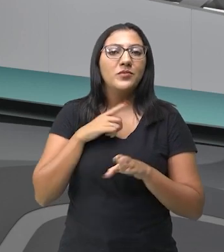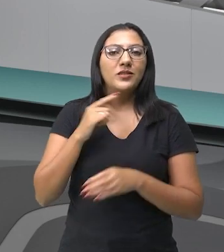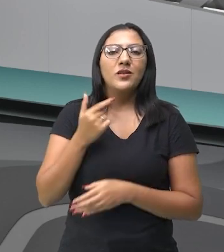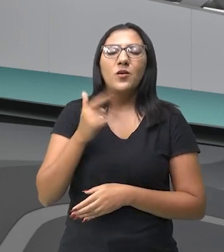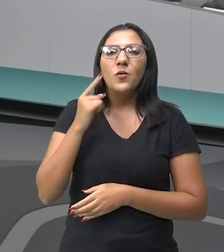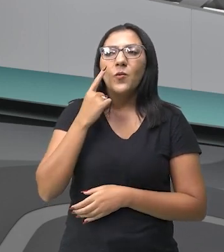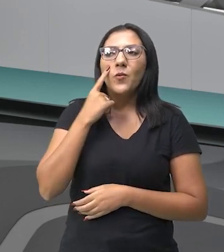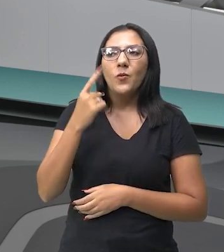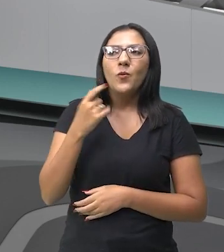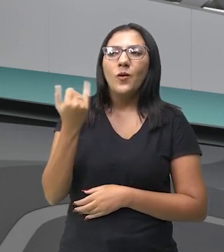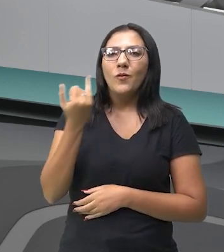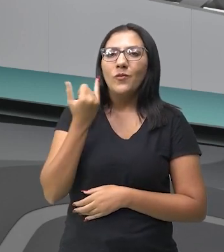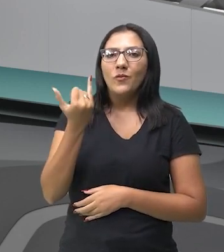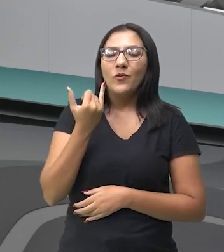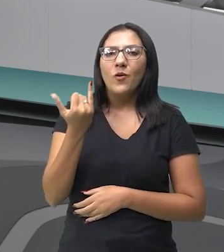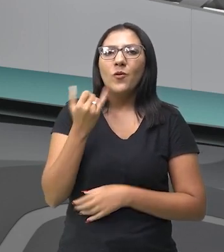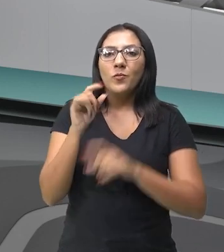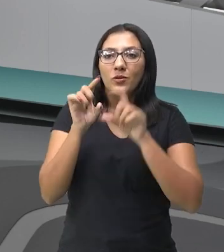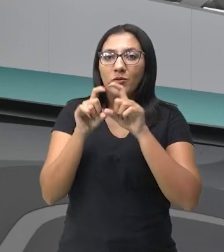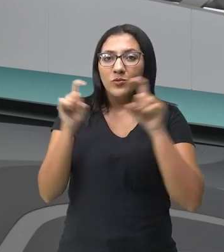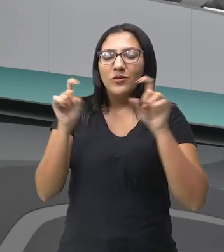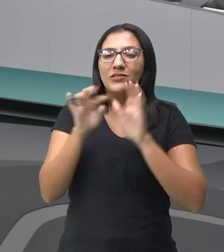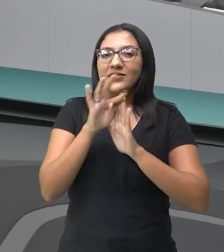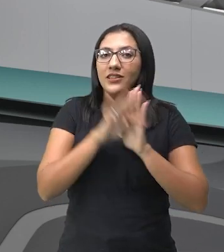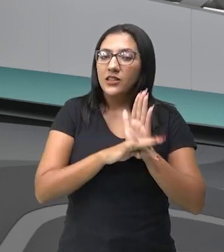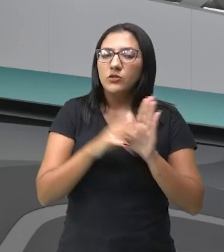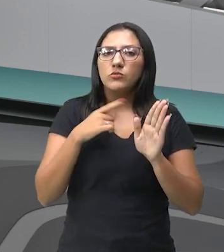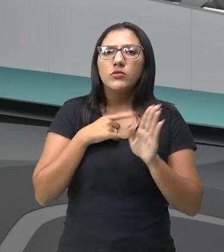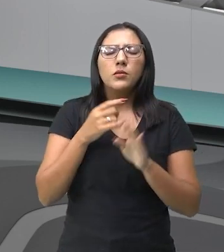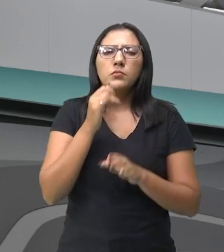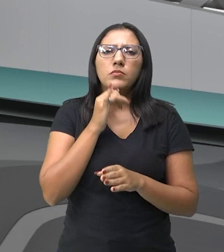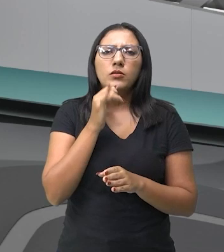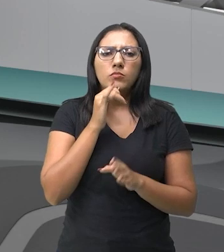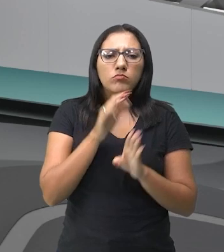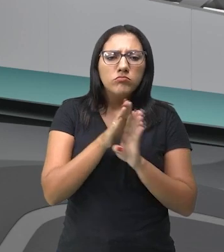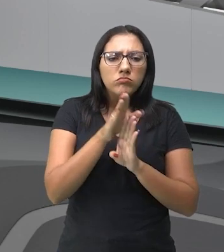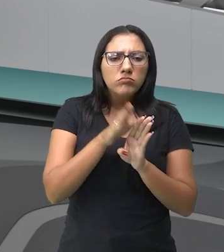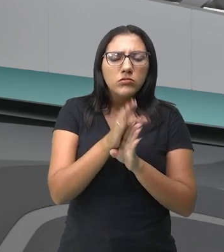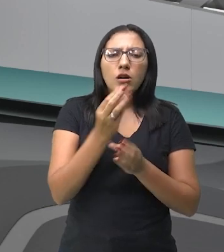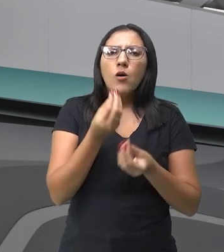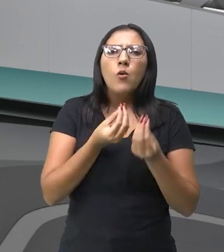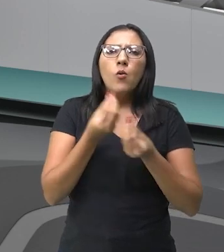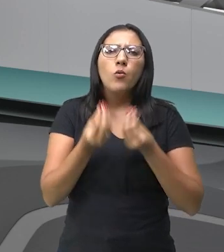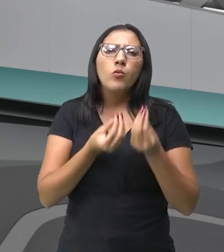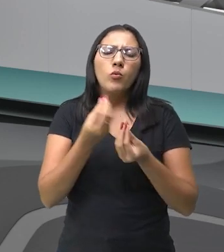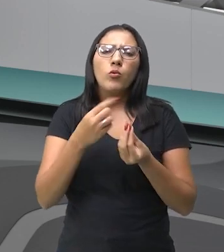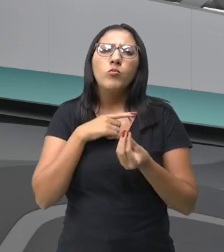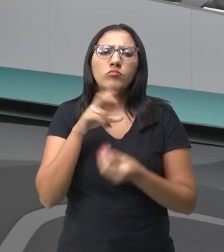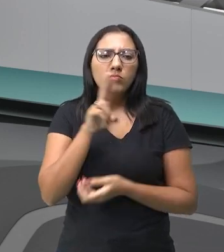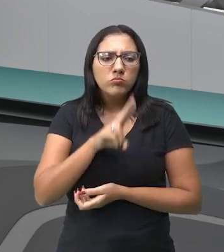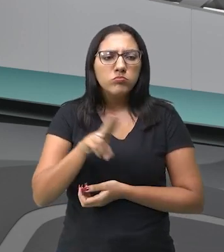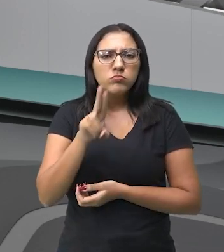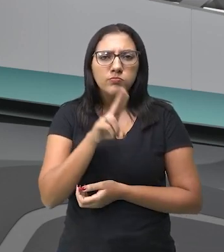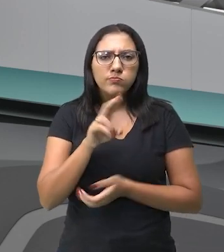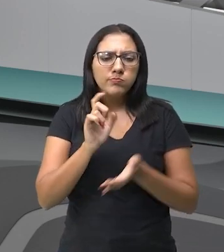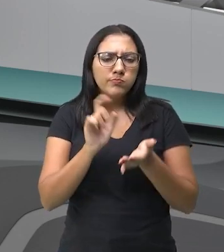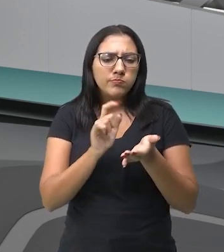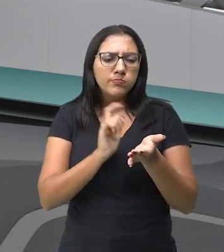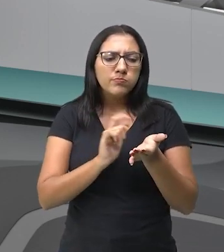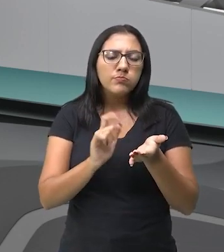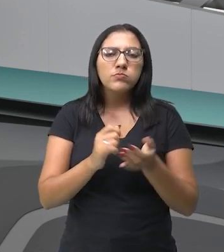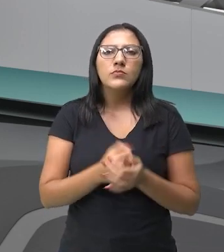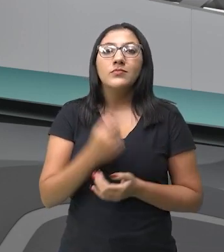infográfico. E ele diz que vai te dar informações a partir daquilo que a ONU